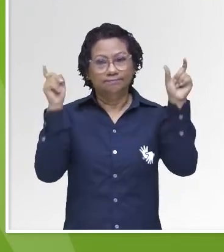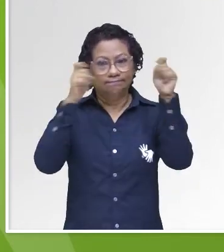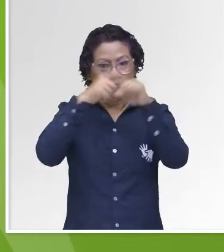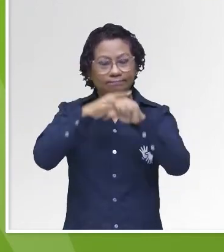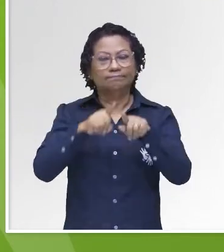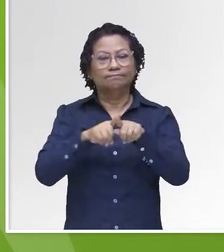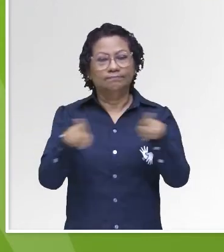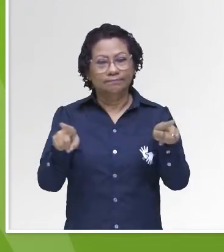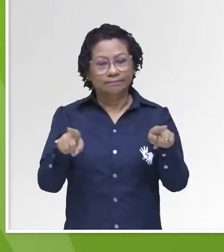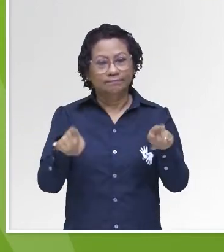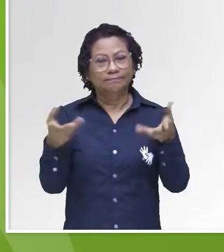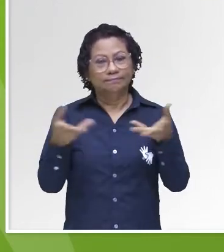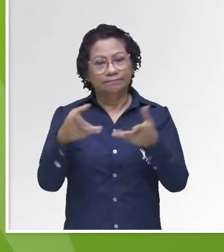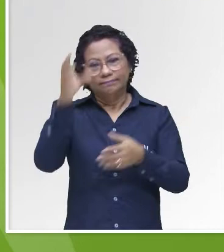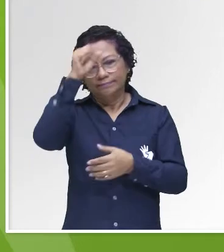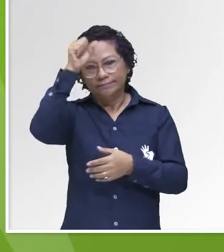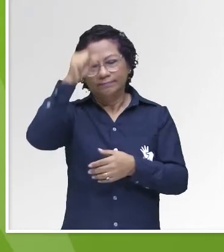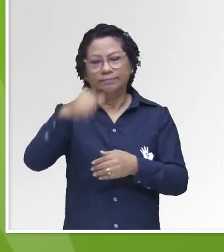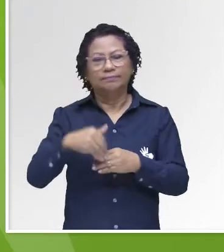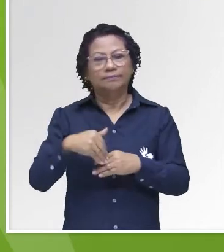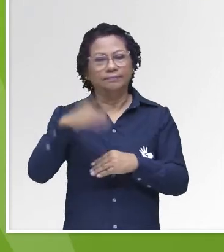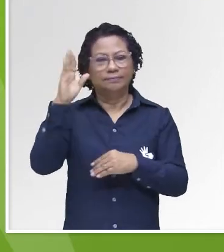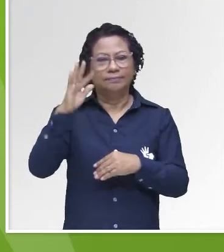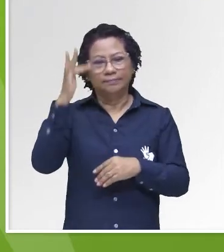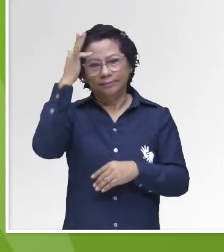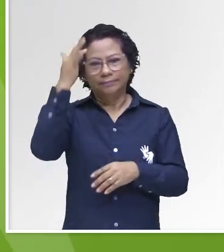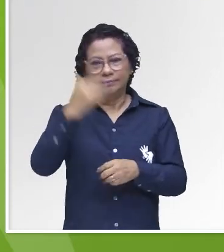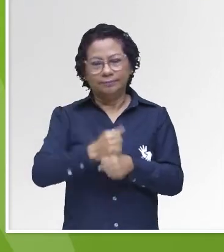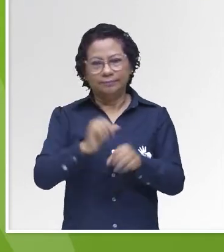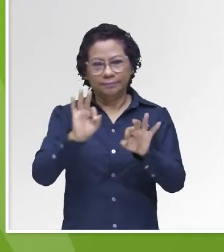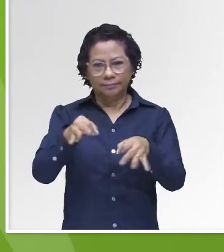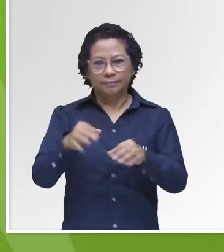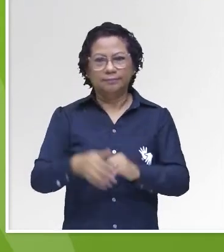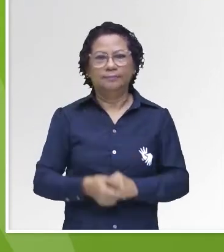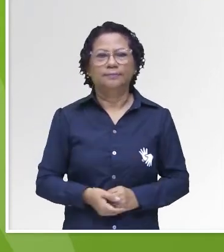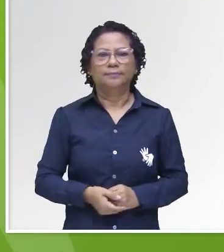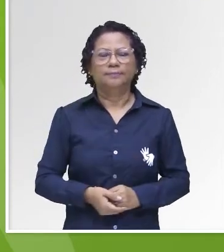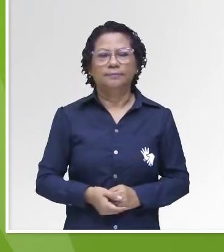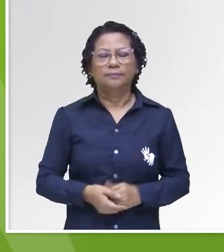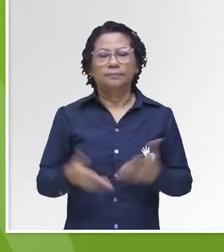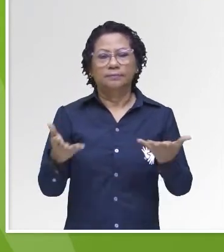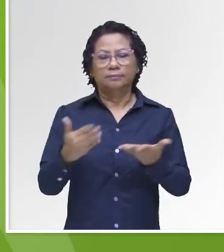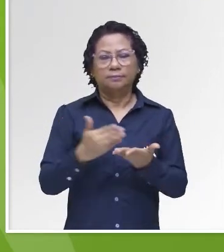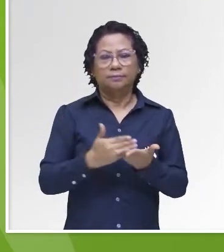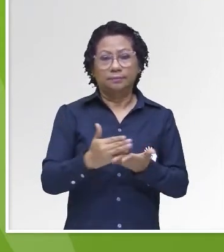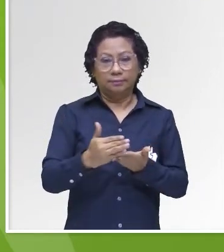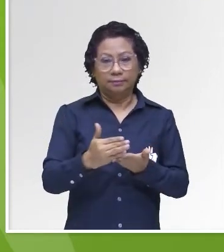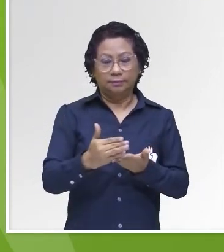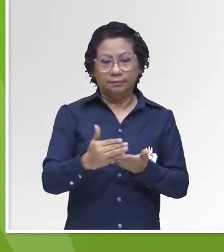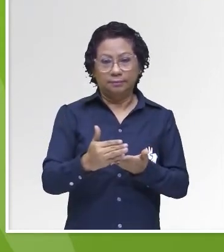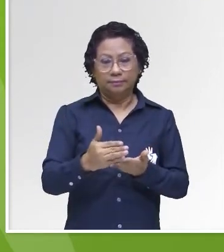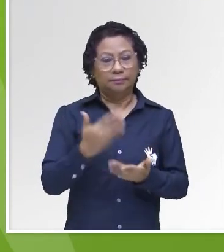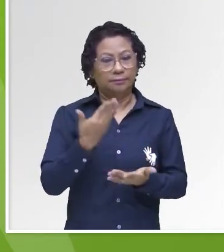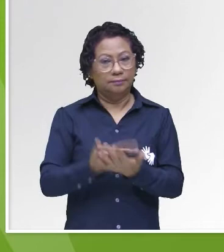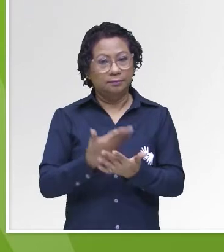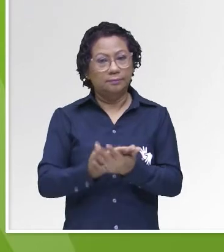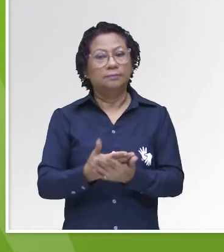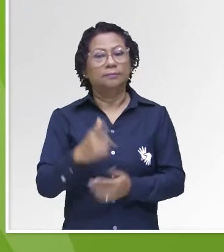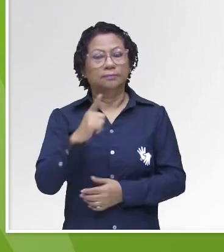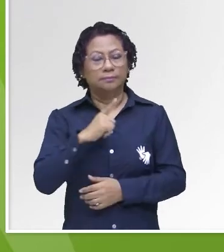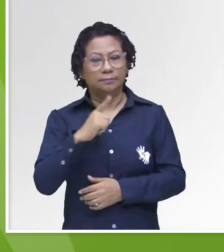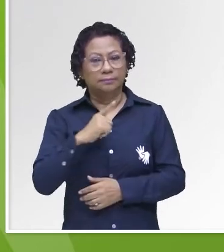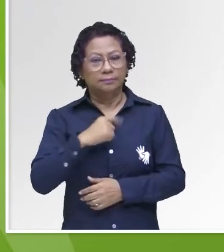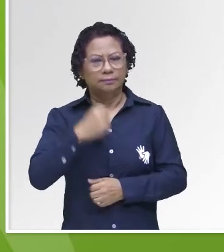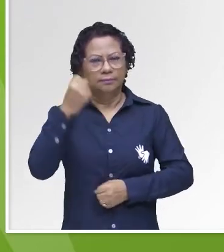Beleza? Vamos aprender um pouquinho mais de física, certo? Olha só, para iniciar a nossa conversa, nós vamos falar